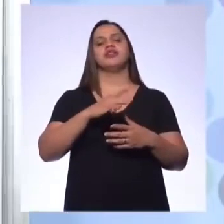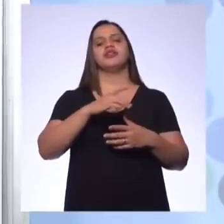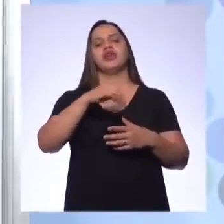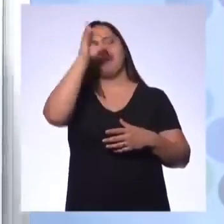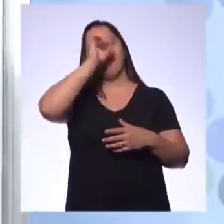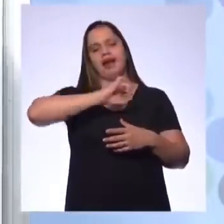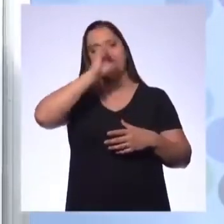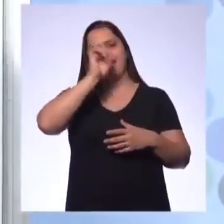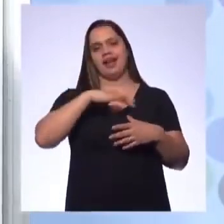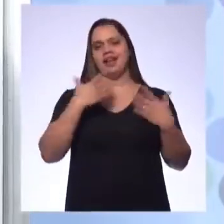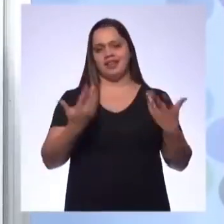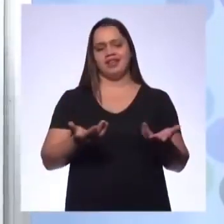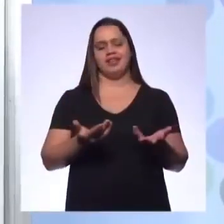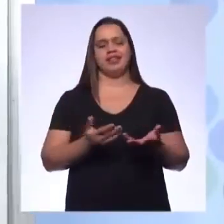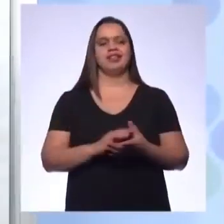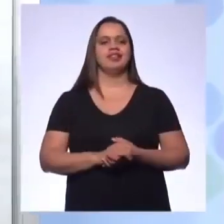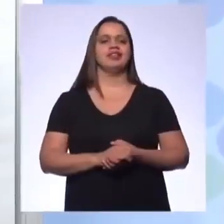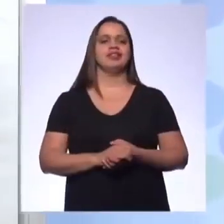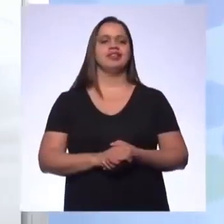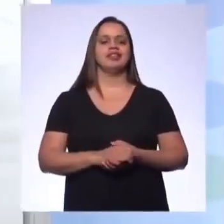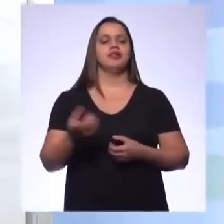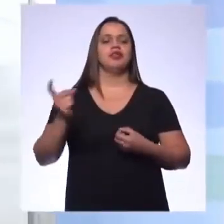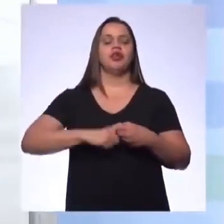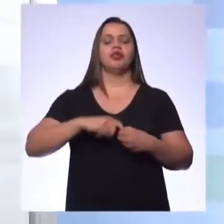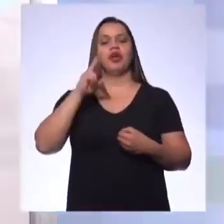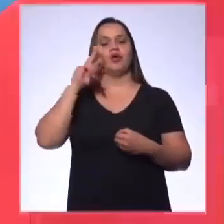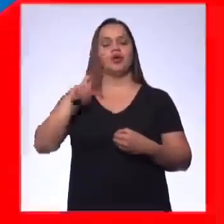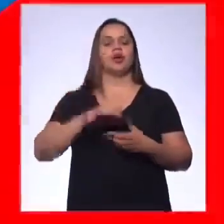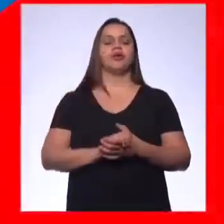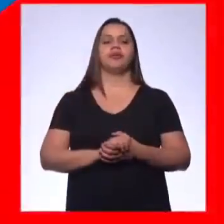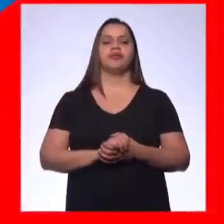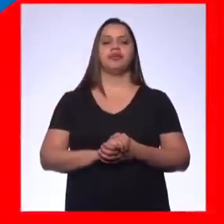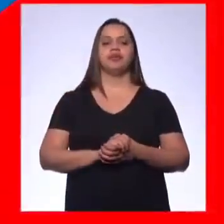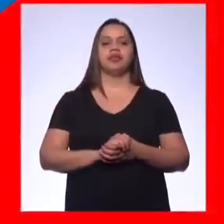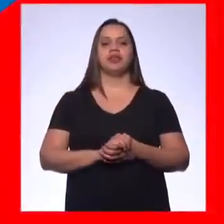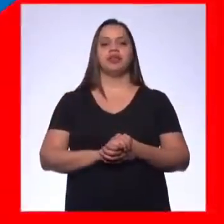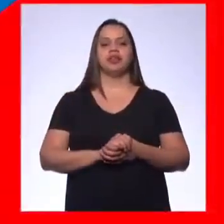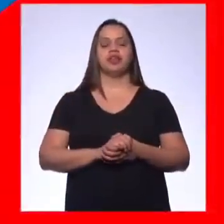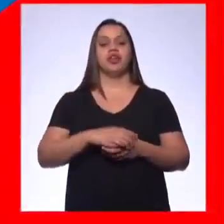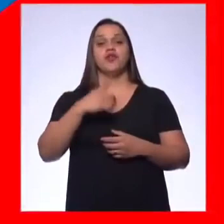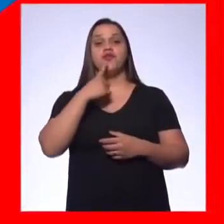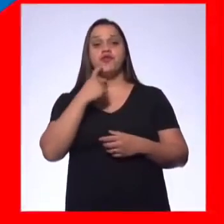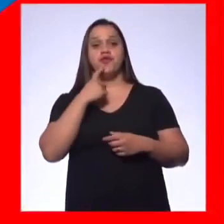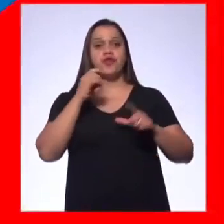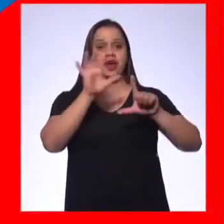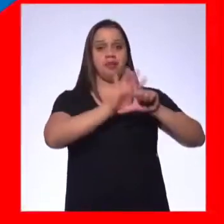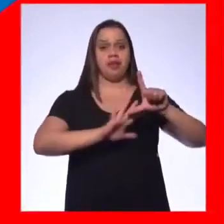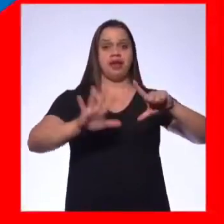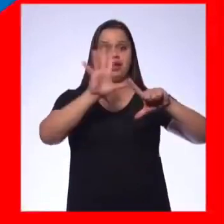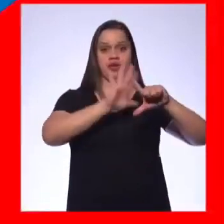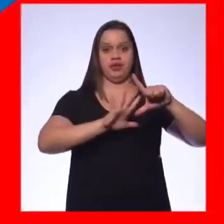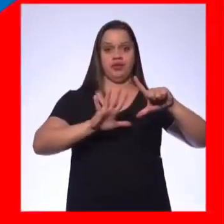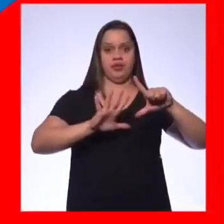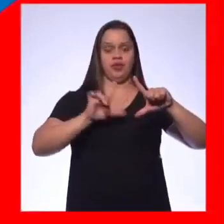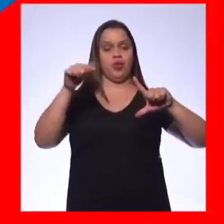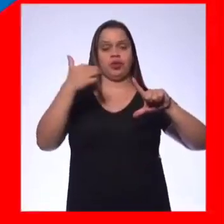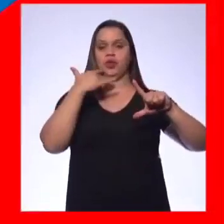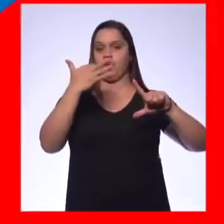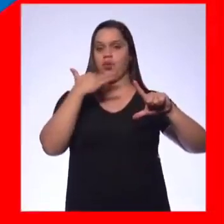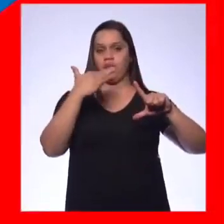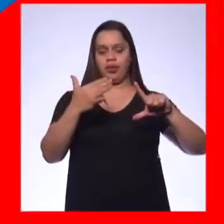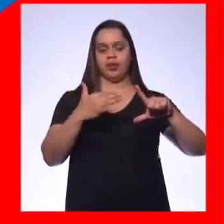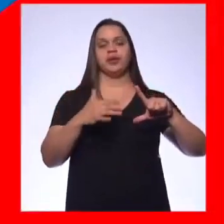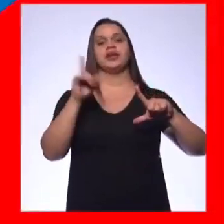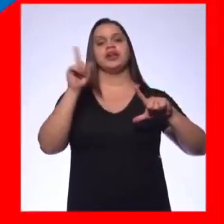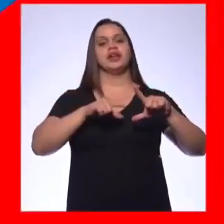Vamos voltar um pouquinho lá. Ó. Então a gente pode concluir que no lugar do vermelho, a gente vê uma outra cor, tá